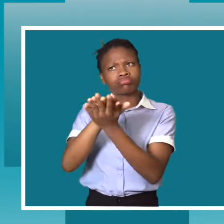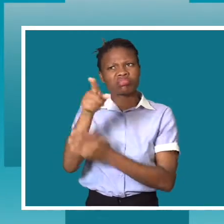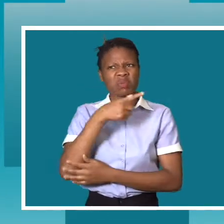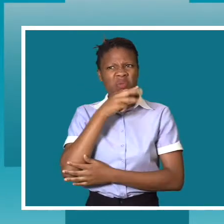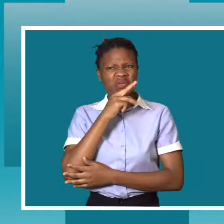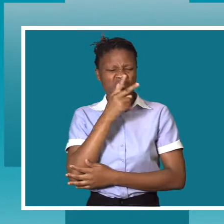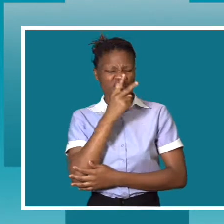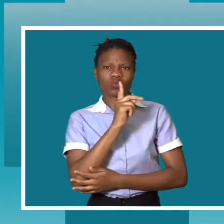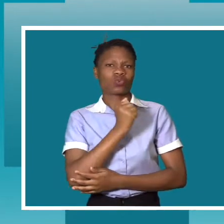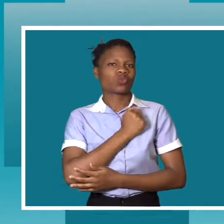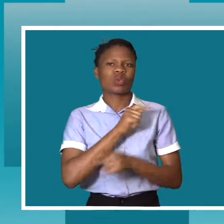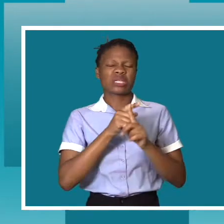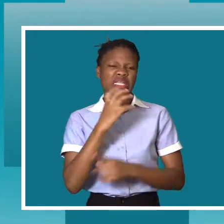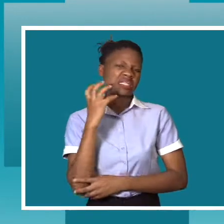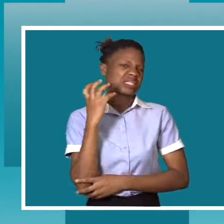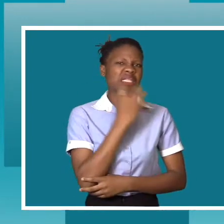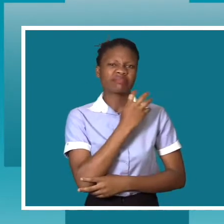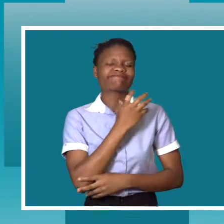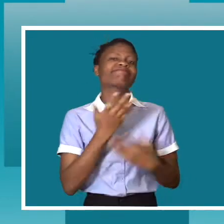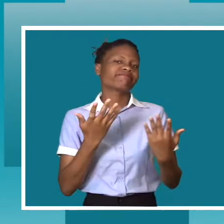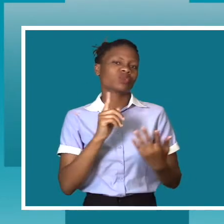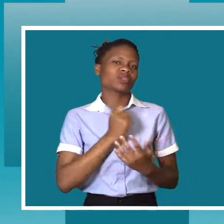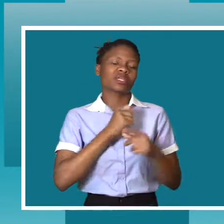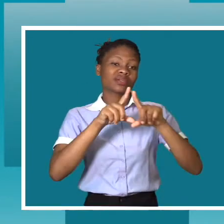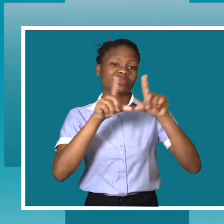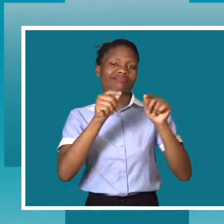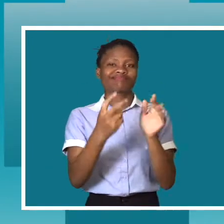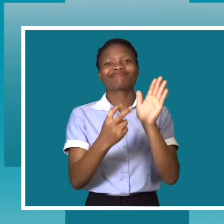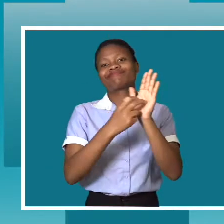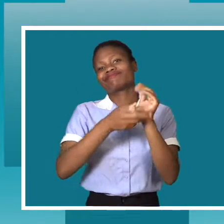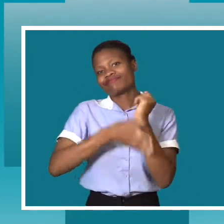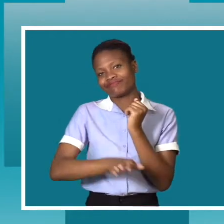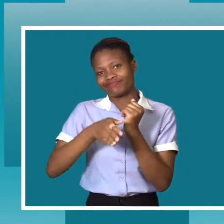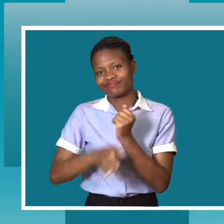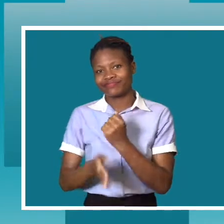de estar a incentivar um comportamento desviante aos seus filhos.